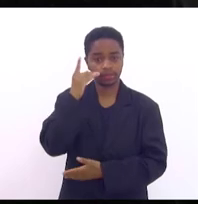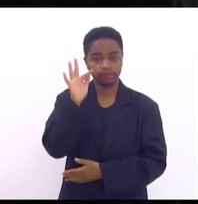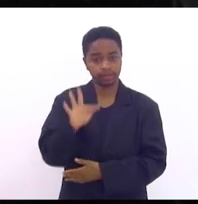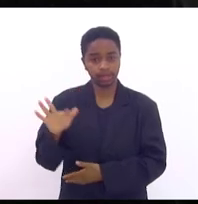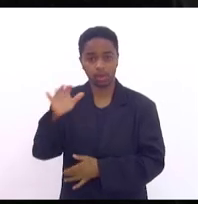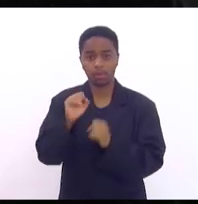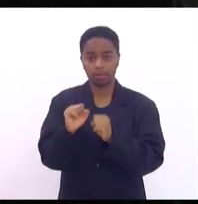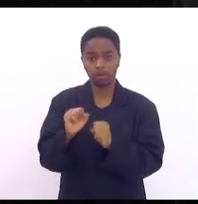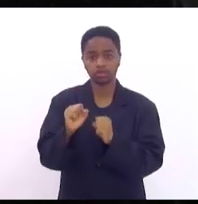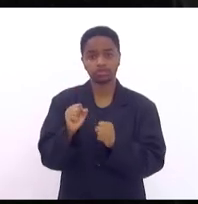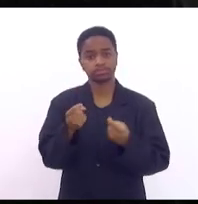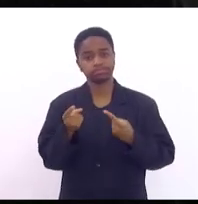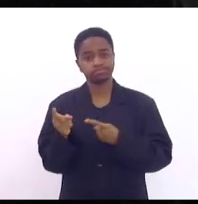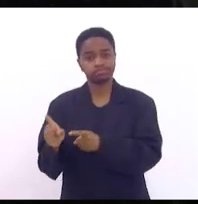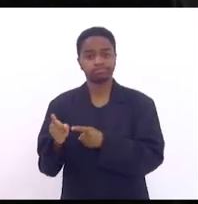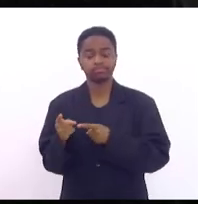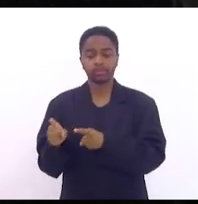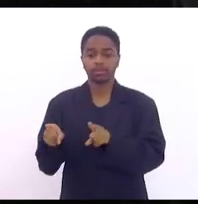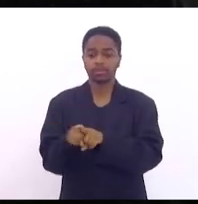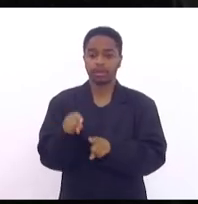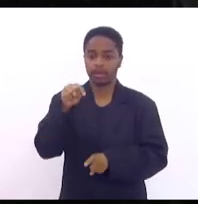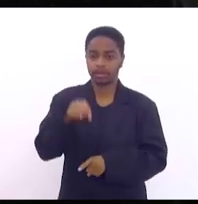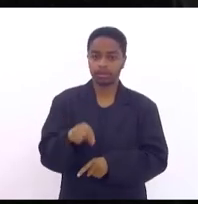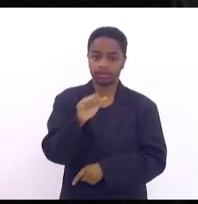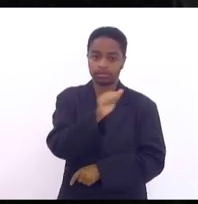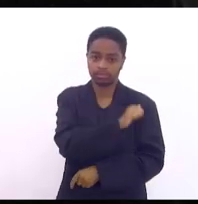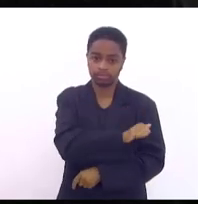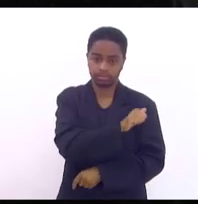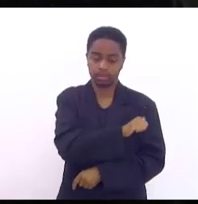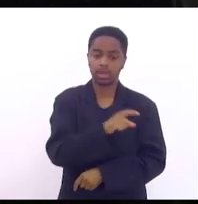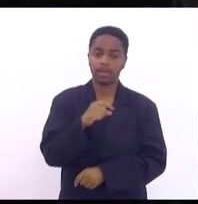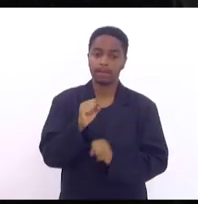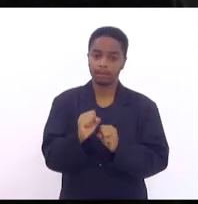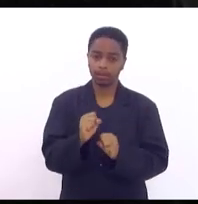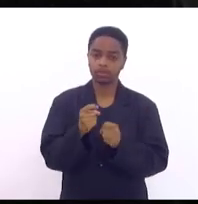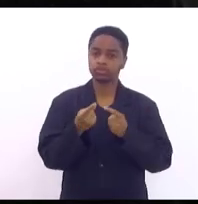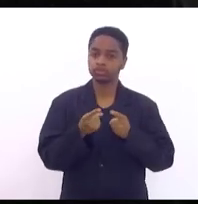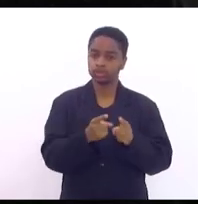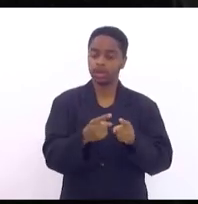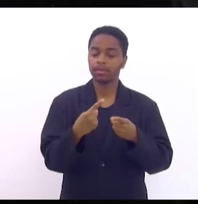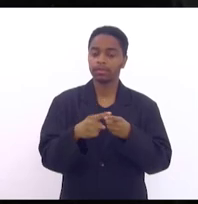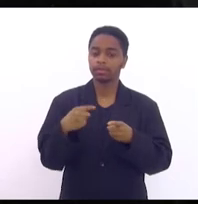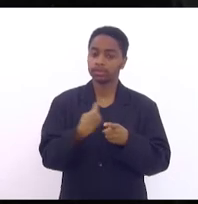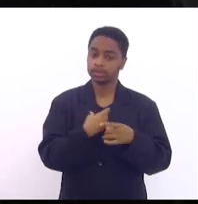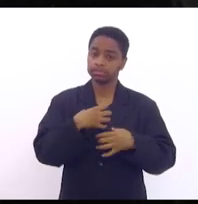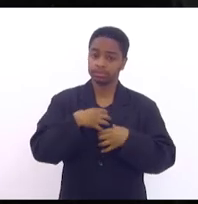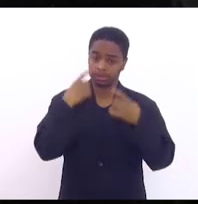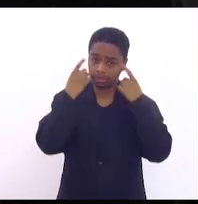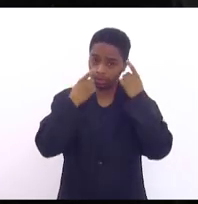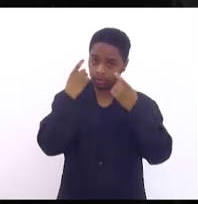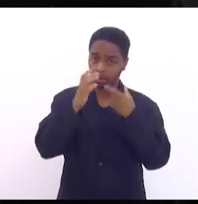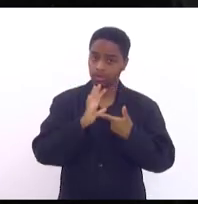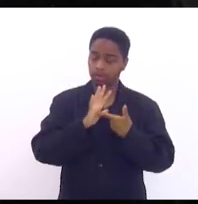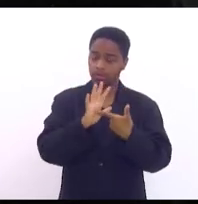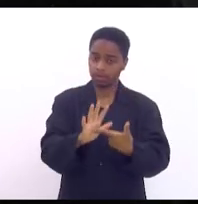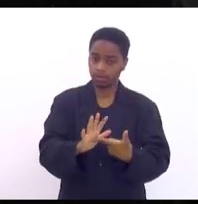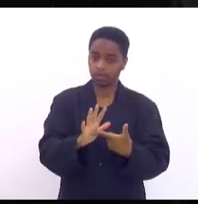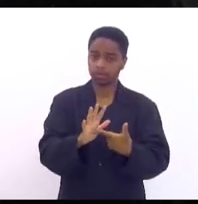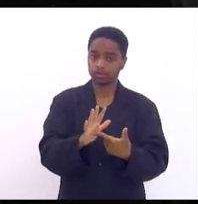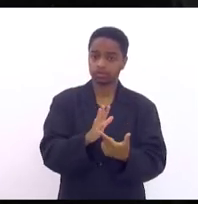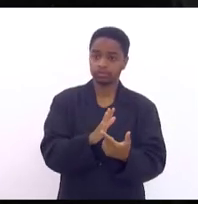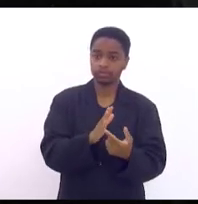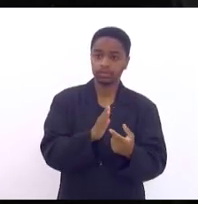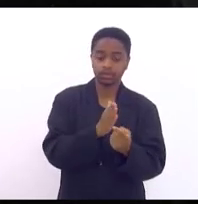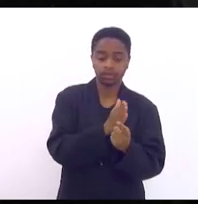lá. E aqui no nosso estado a gente também pode provocar. Preocupado com a arrecadação, o pessoal tem apresentado um eixo de